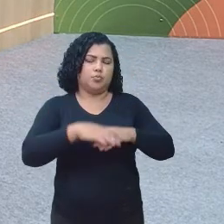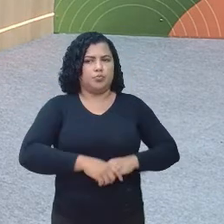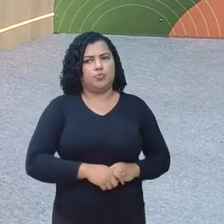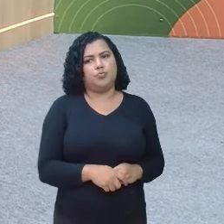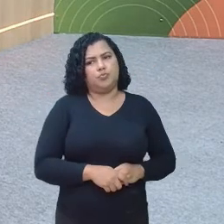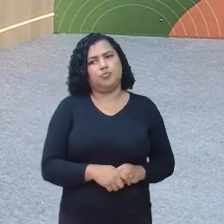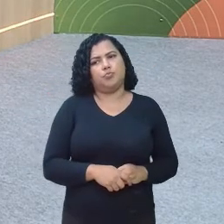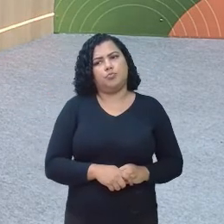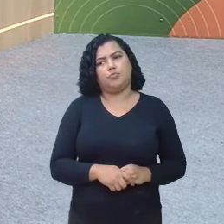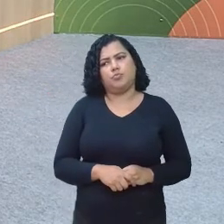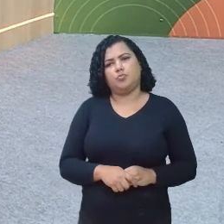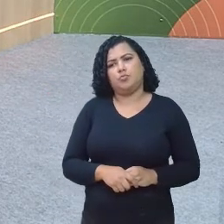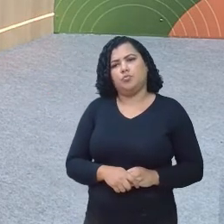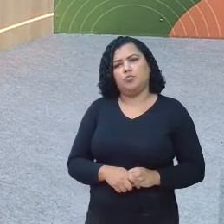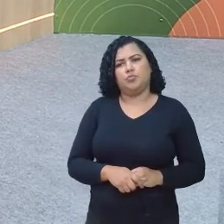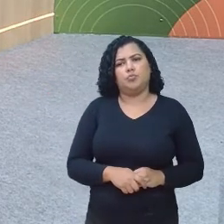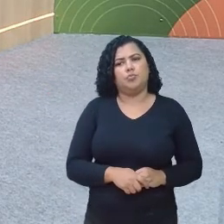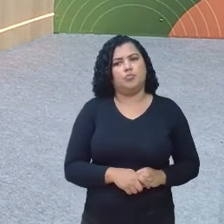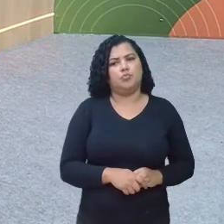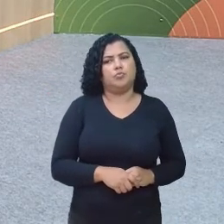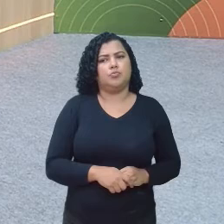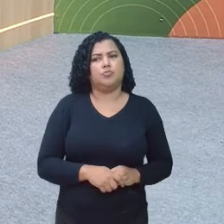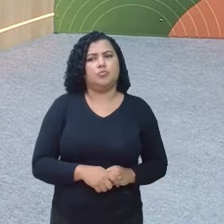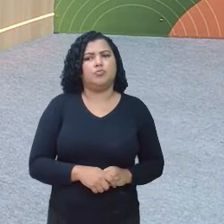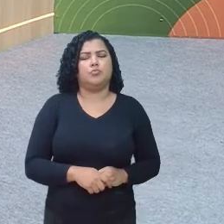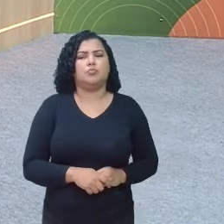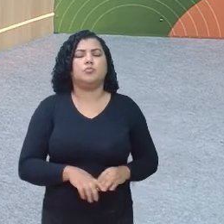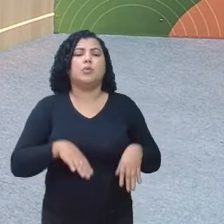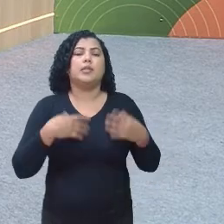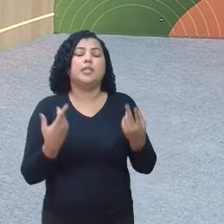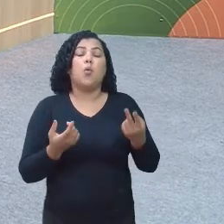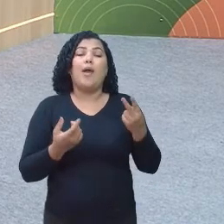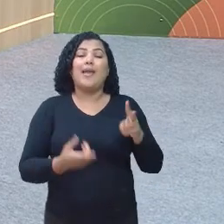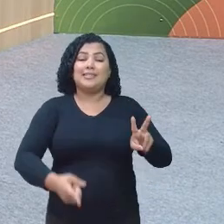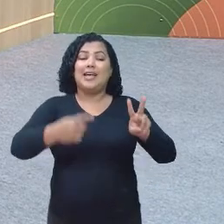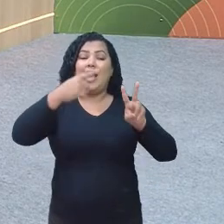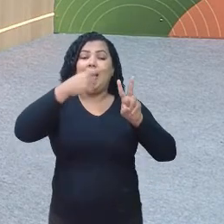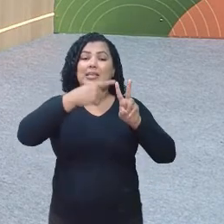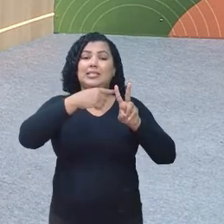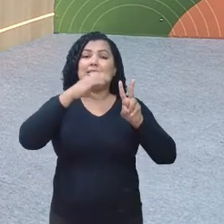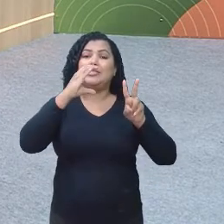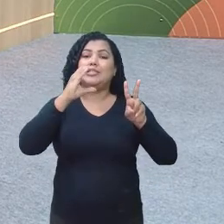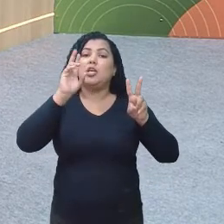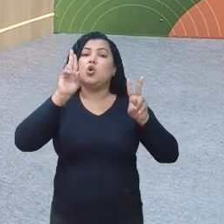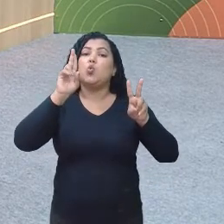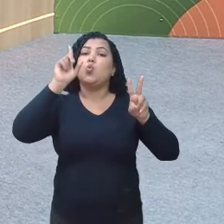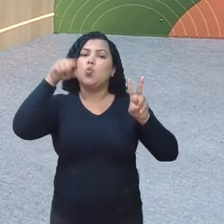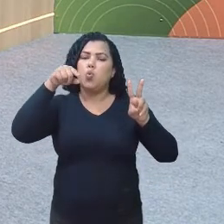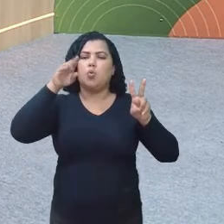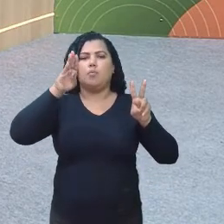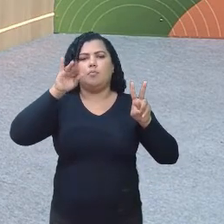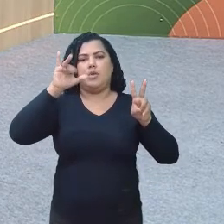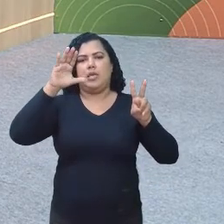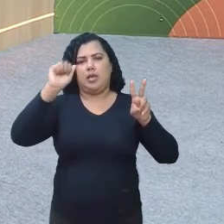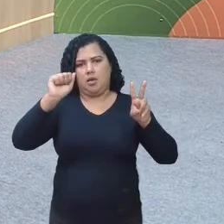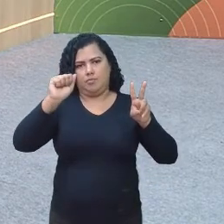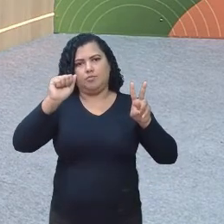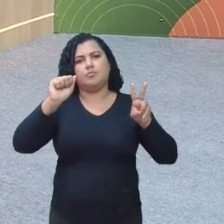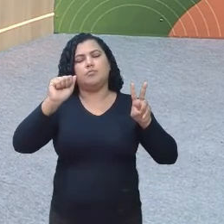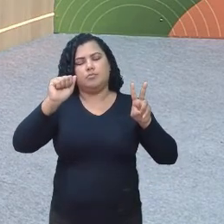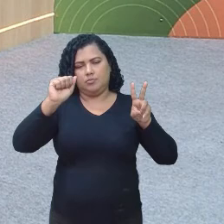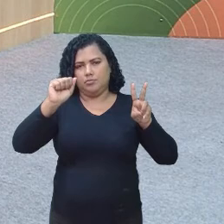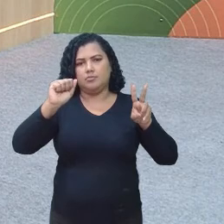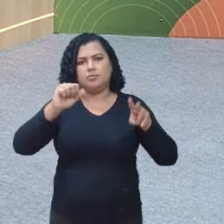essa raiz com 3 a gente chama de raiz cúbica, porque a explicação dela vem através de